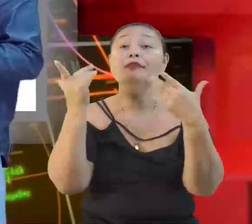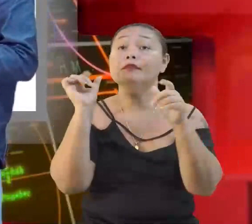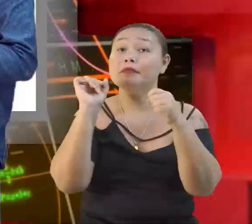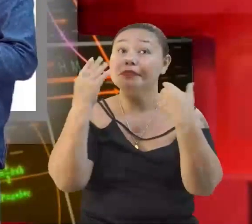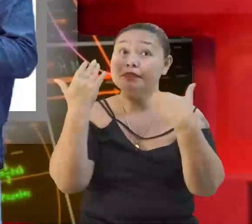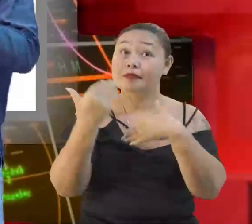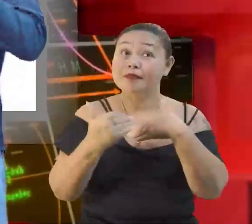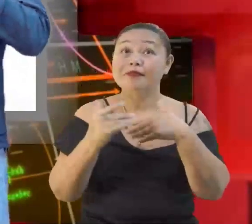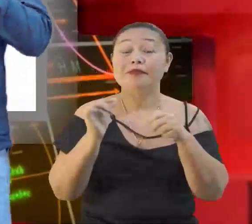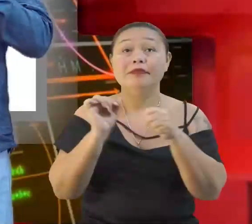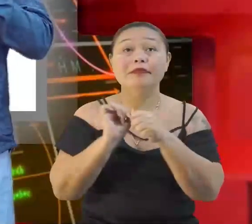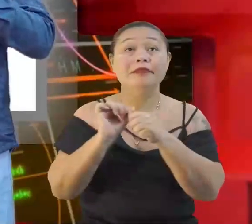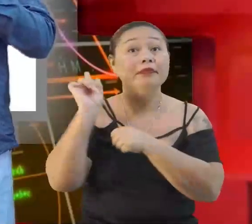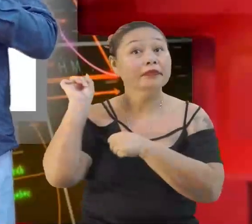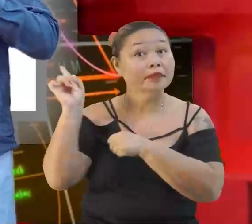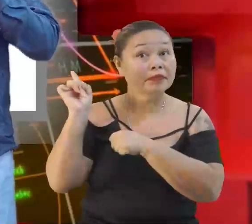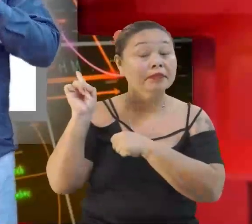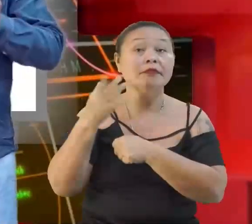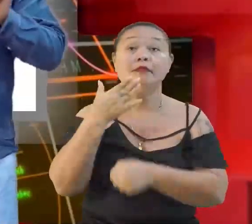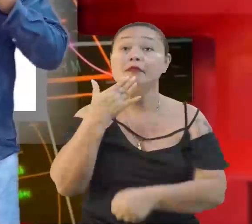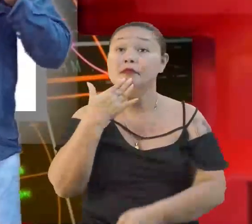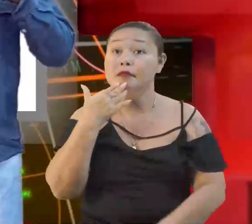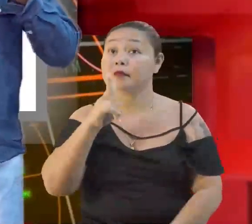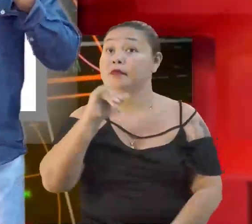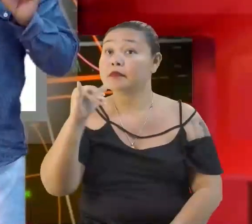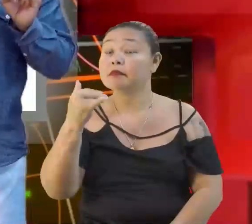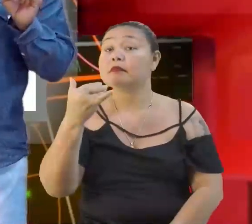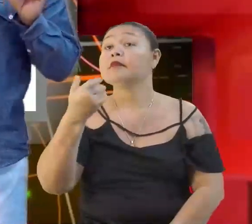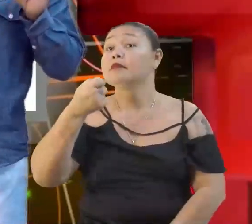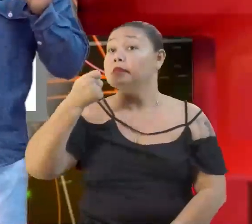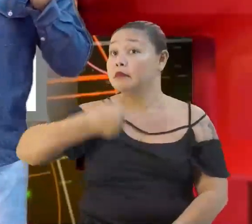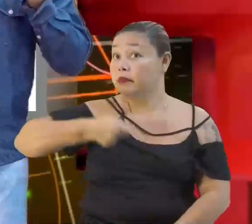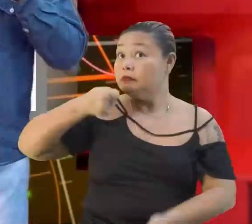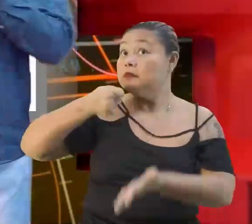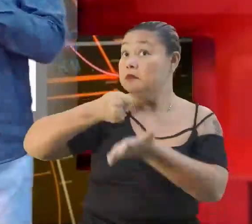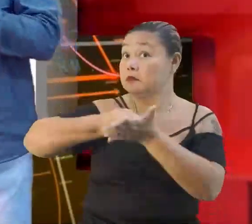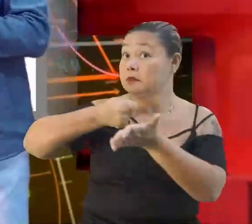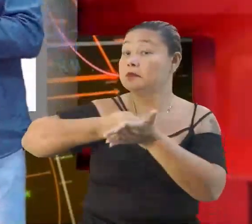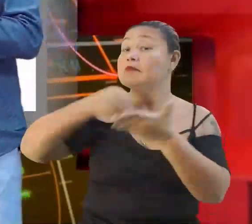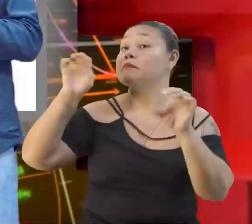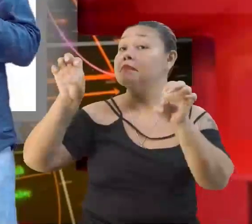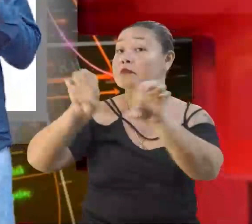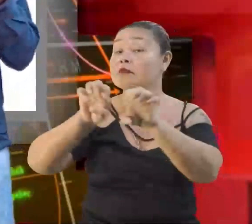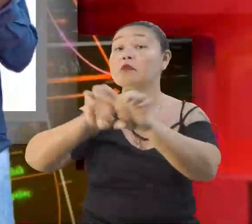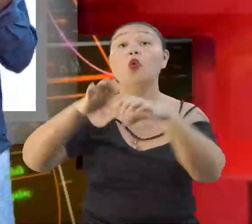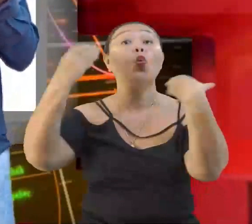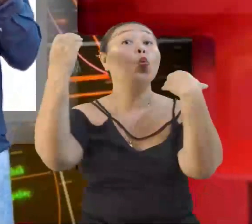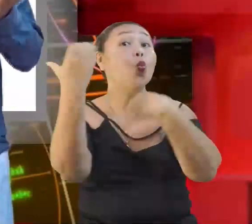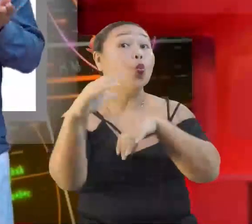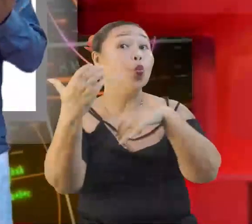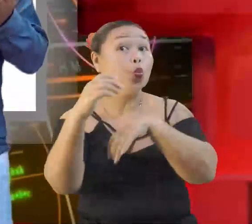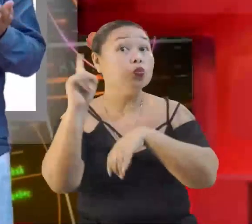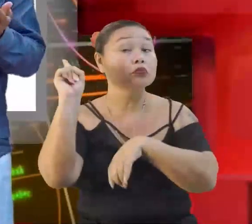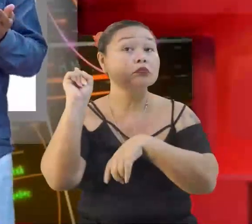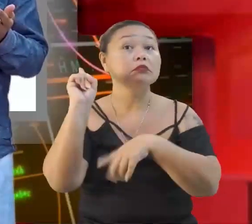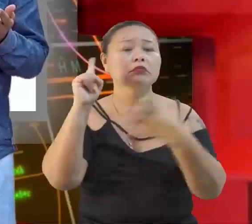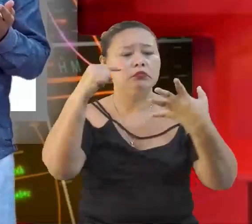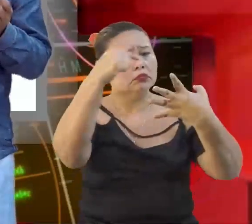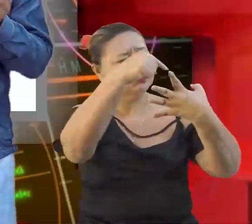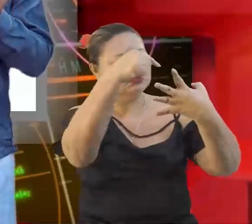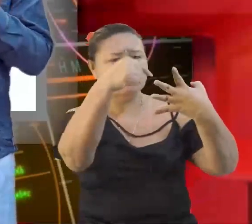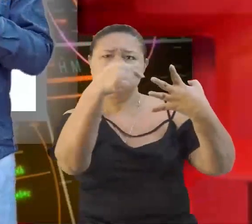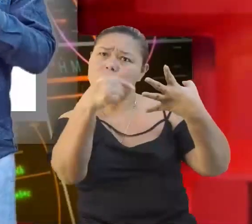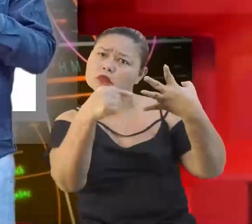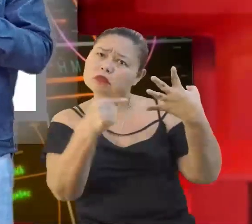uma questão dessa, vai ser cobrado a equação. Num concurso, uma questão que tem múltipla